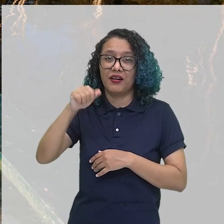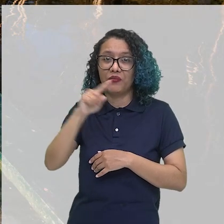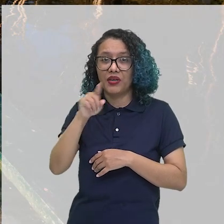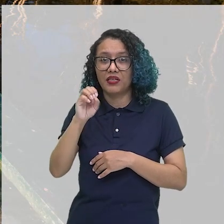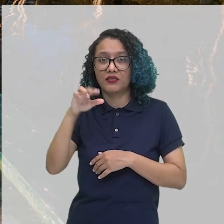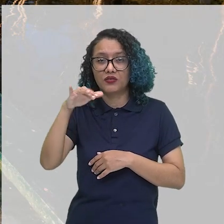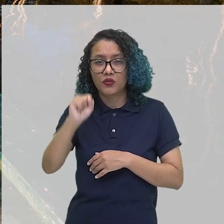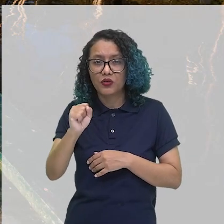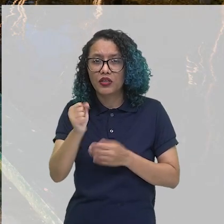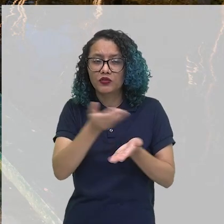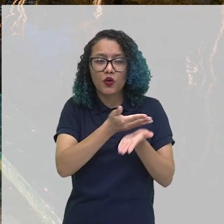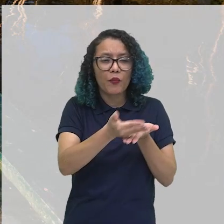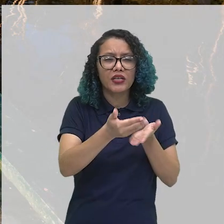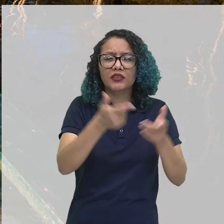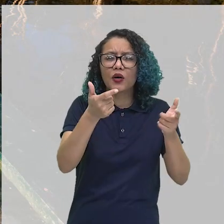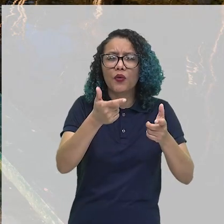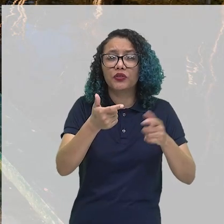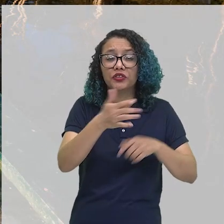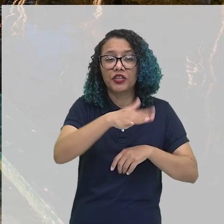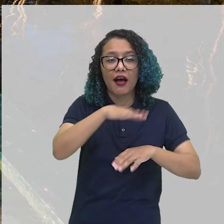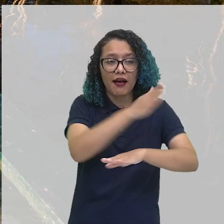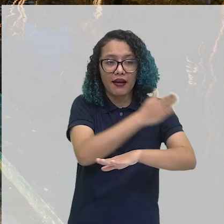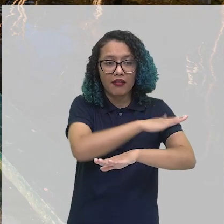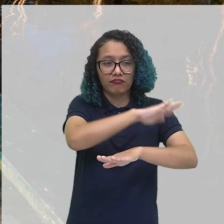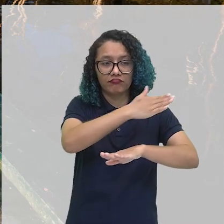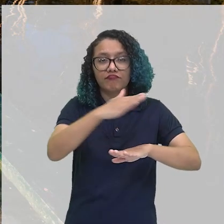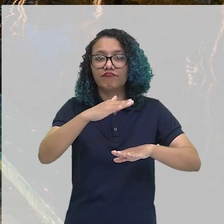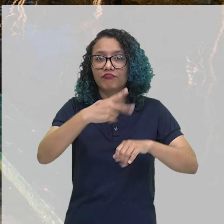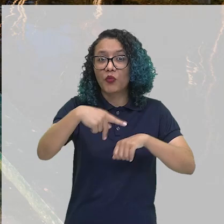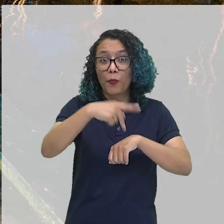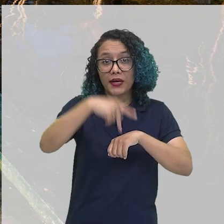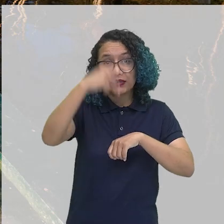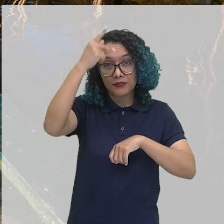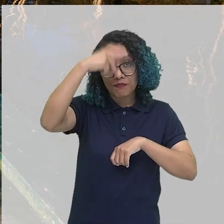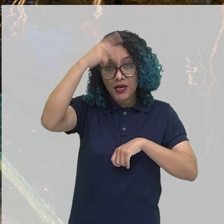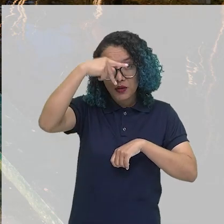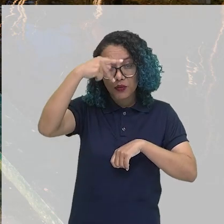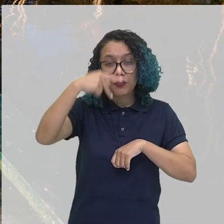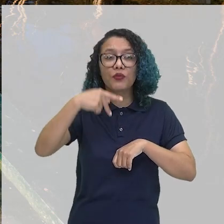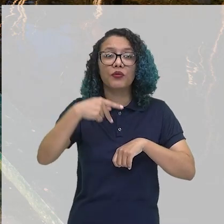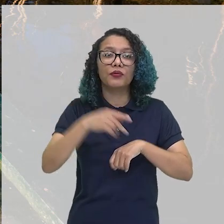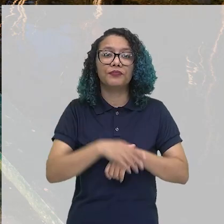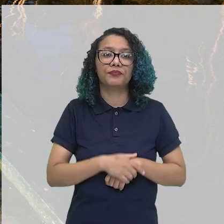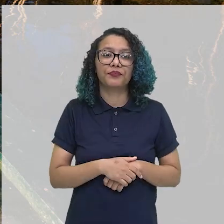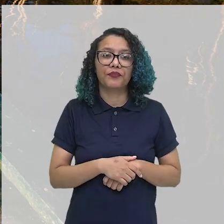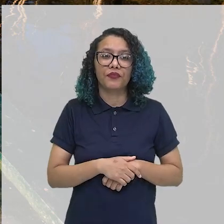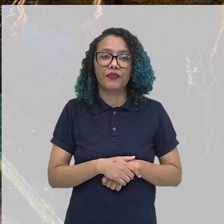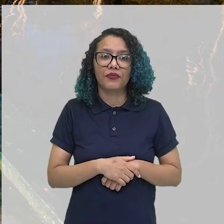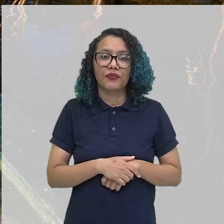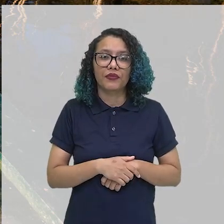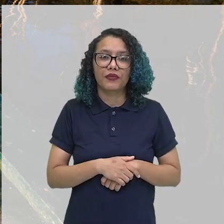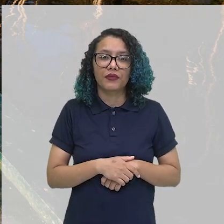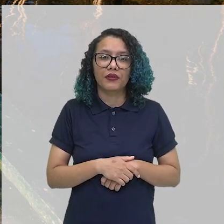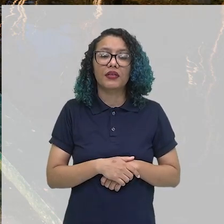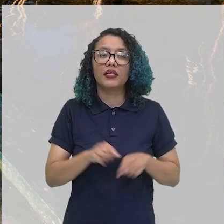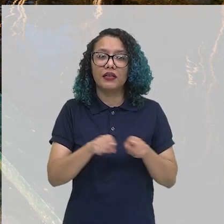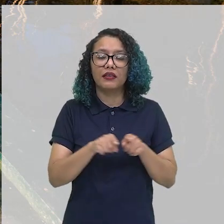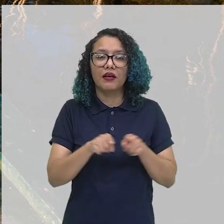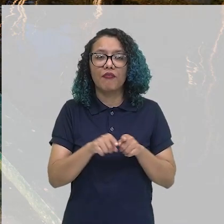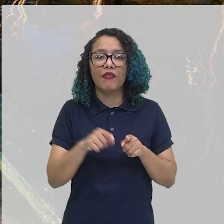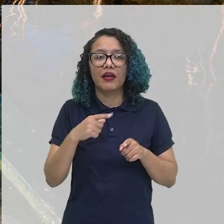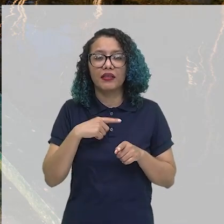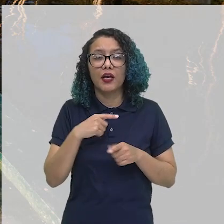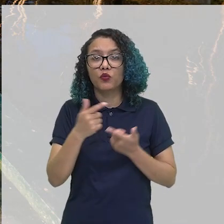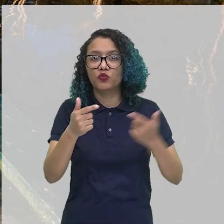nasce lá nos Andes peruanos, e tem originado, pela confluência